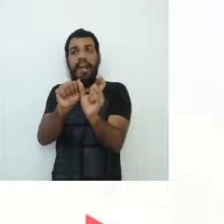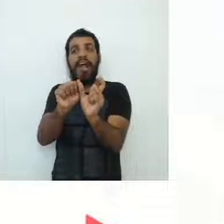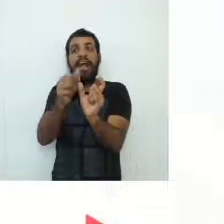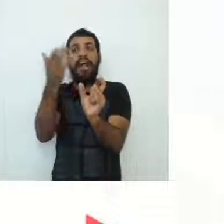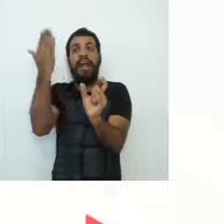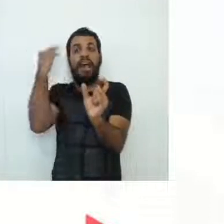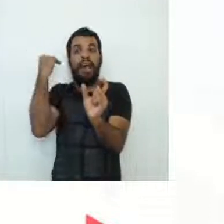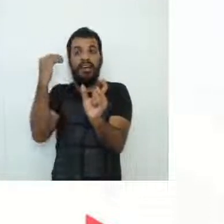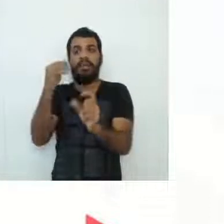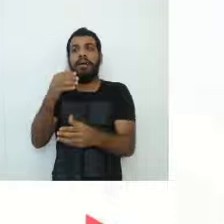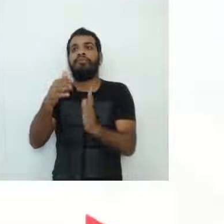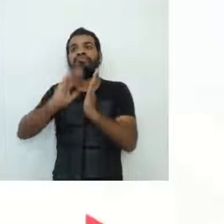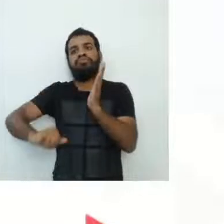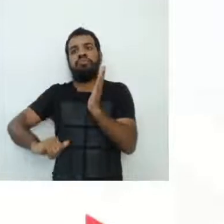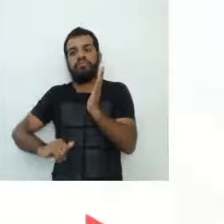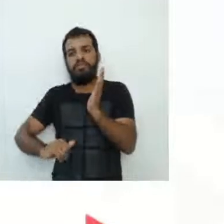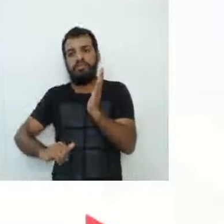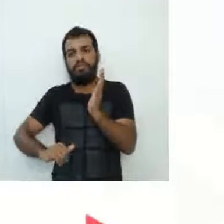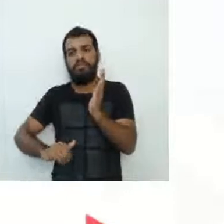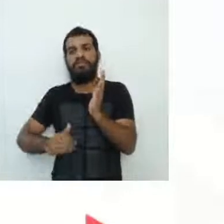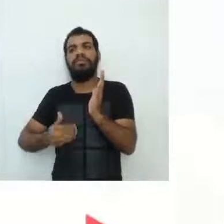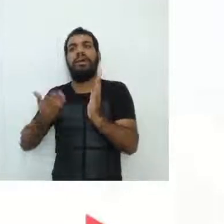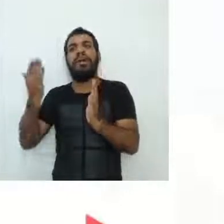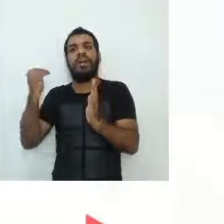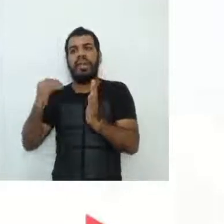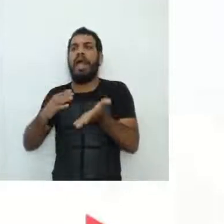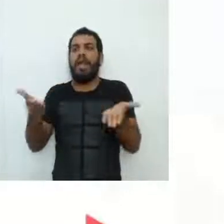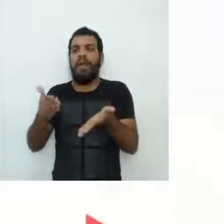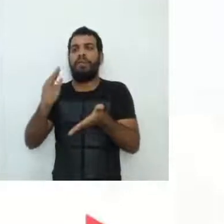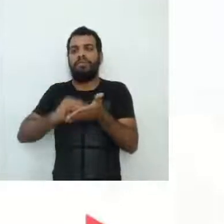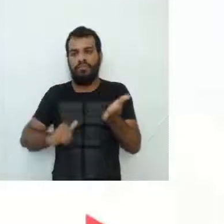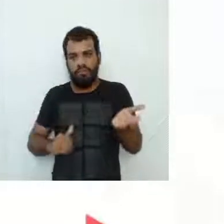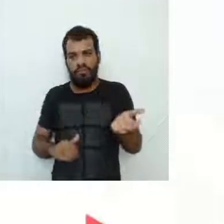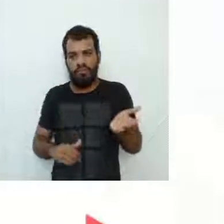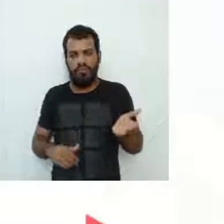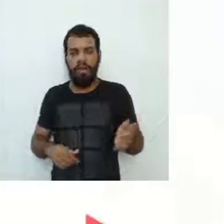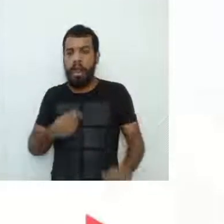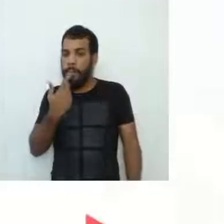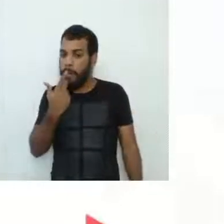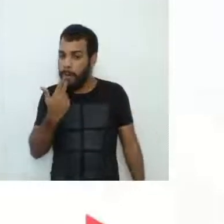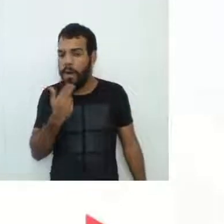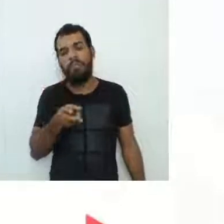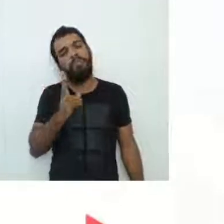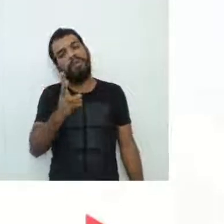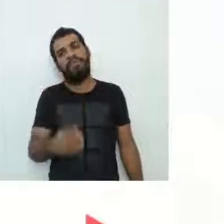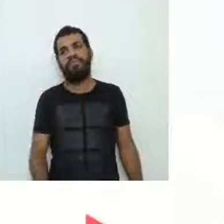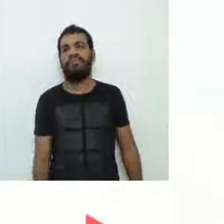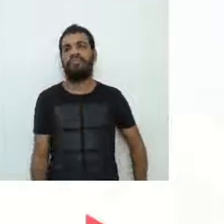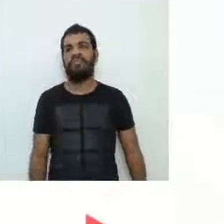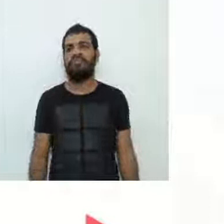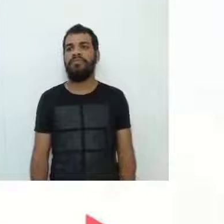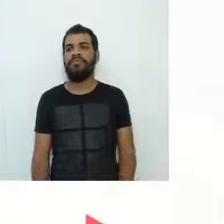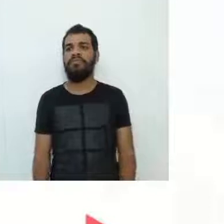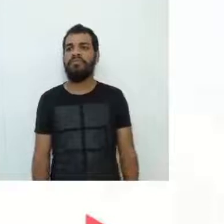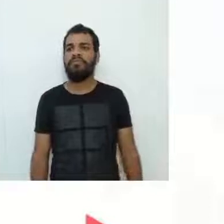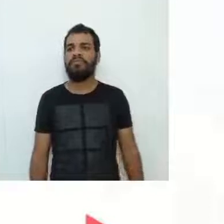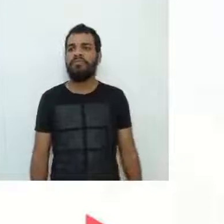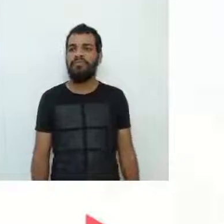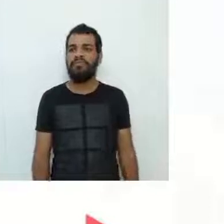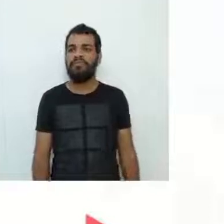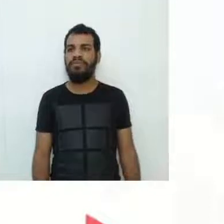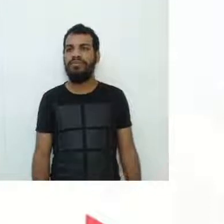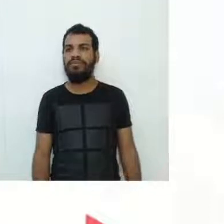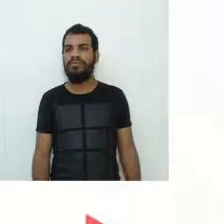não existe mais. A pronúncia, como eu falei para vocês, permanece a mesma. Assembleia, ideia, colmeia e